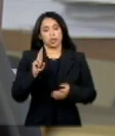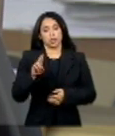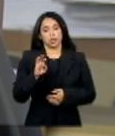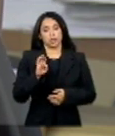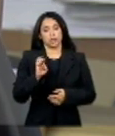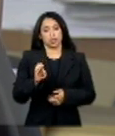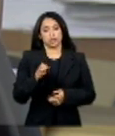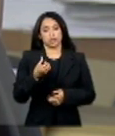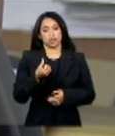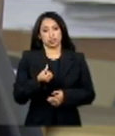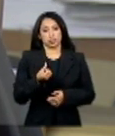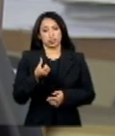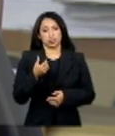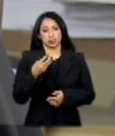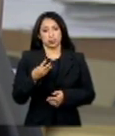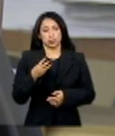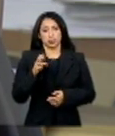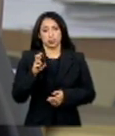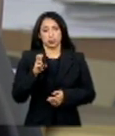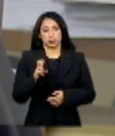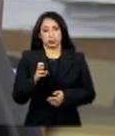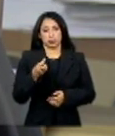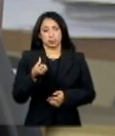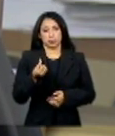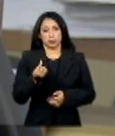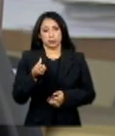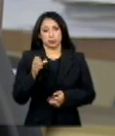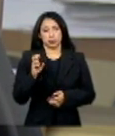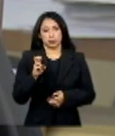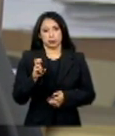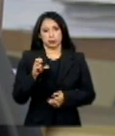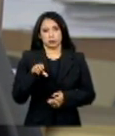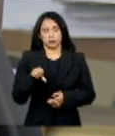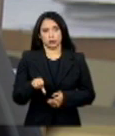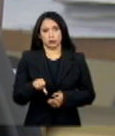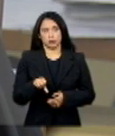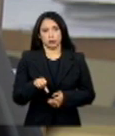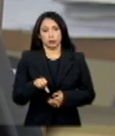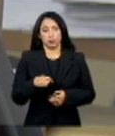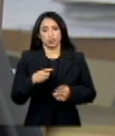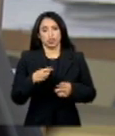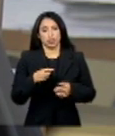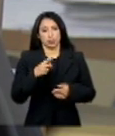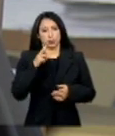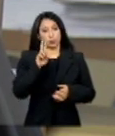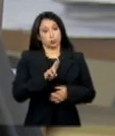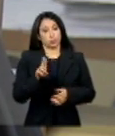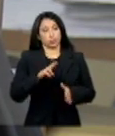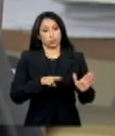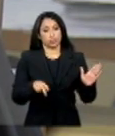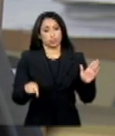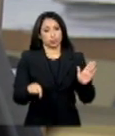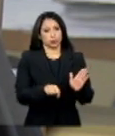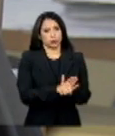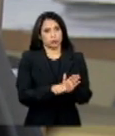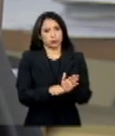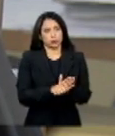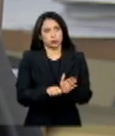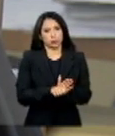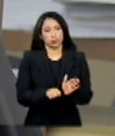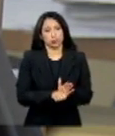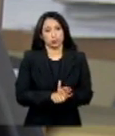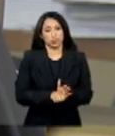3565 norma que trata da descriminalização do uso de entorpecentes o que é a tipificação